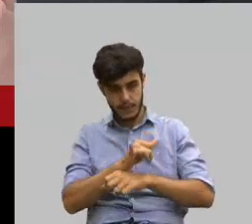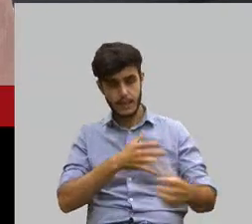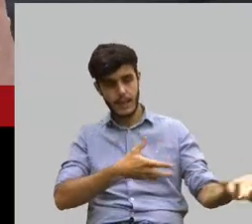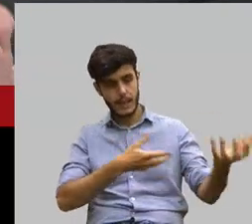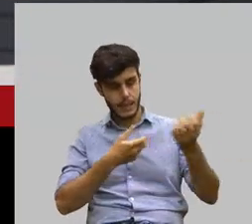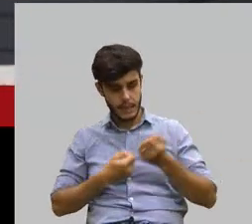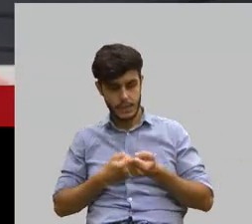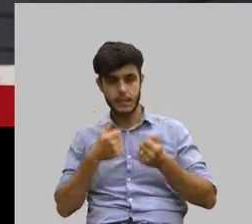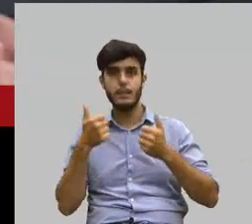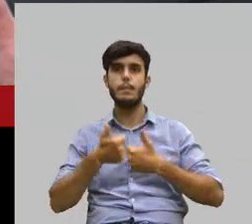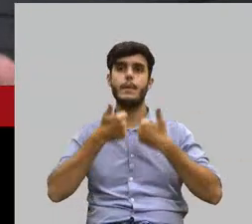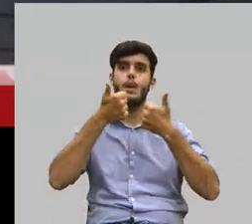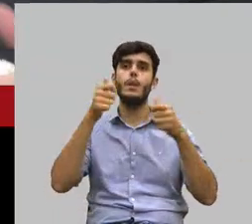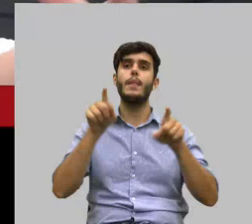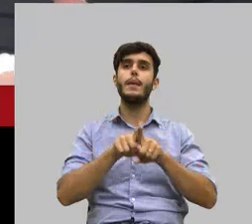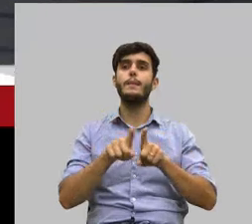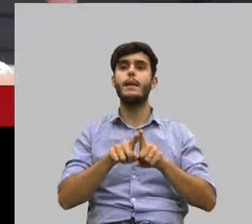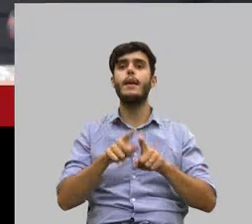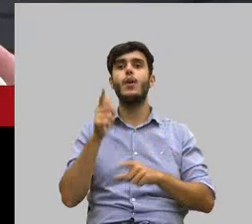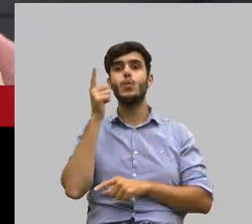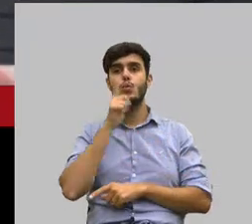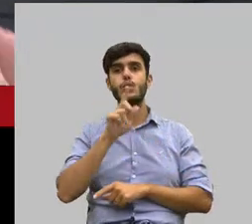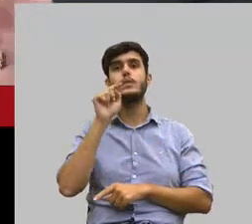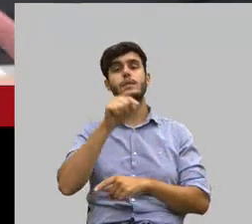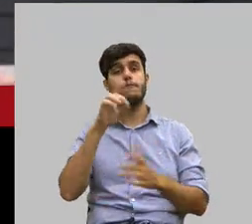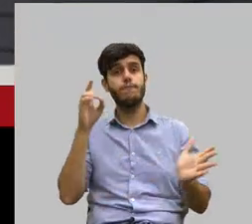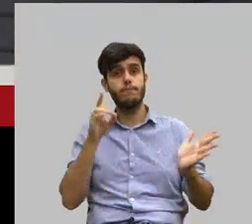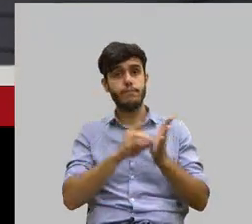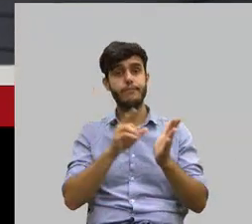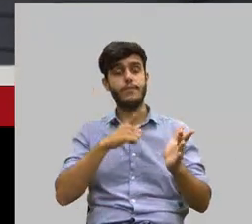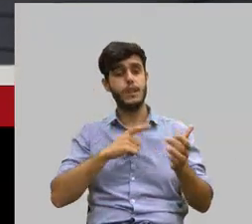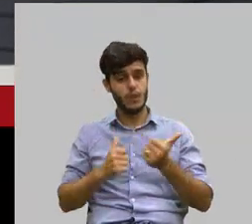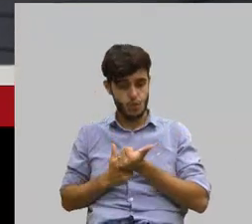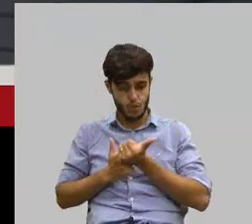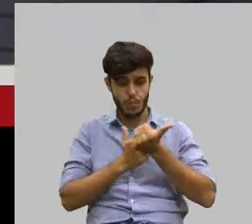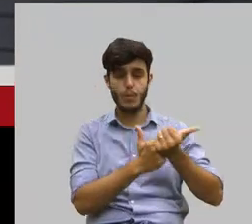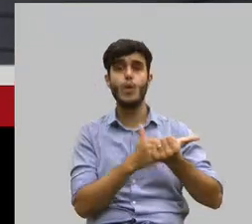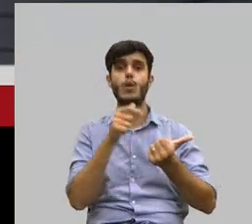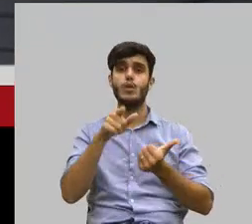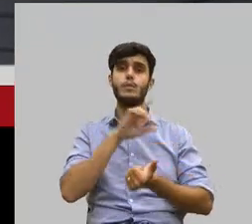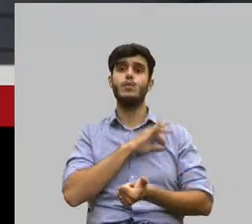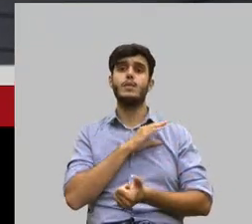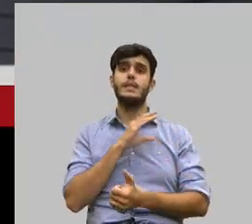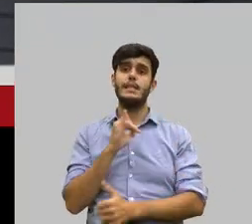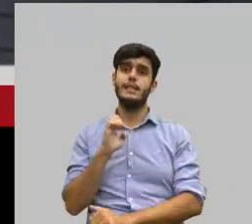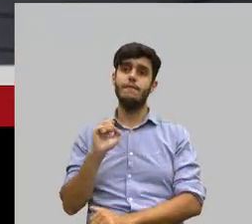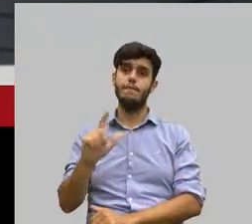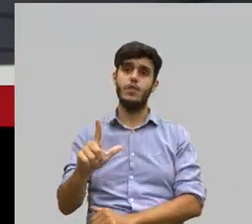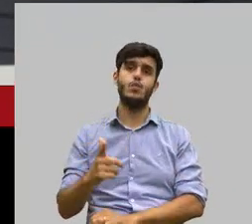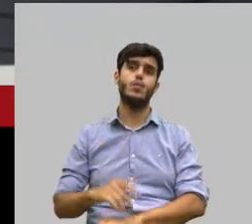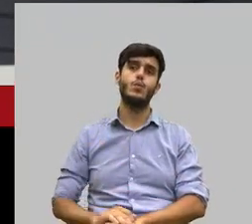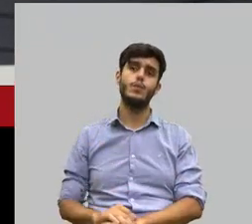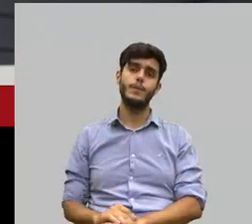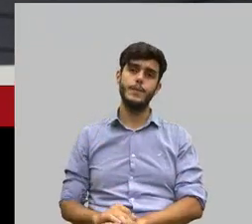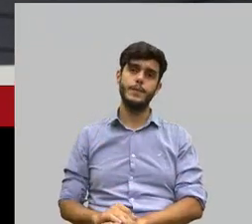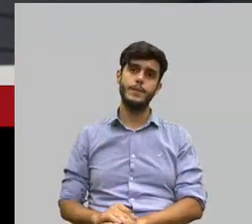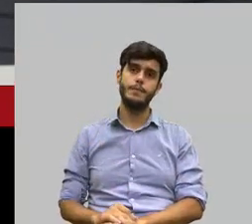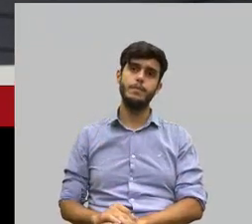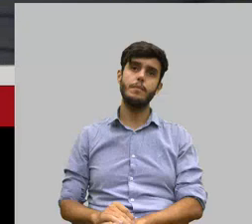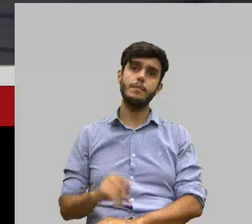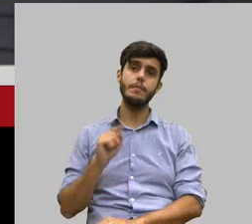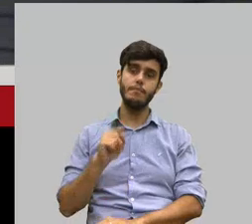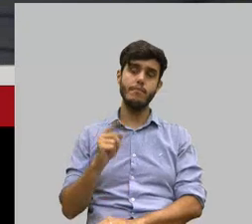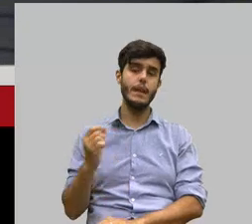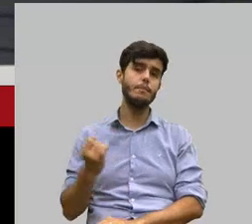a essa mulher é para que ela tenha esse suporte por parte da Polícia Civil né então e essa é uma questão